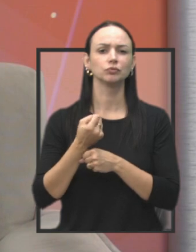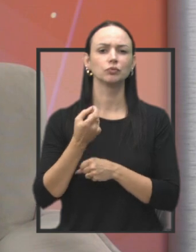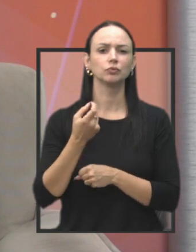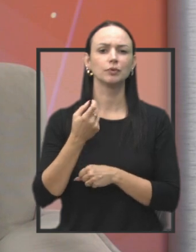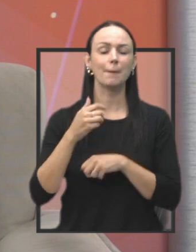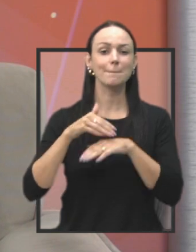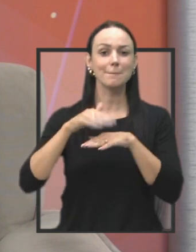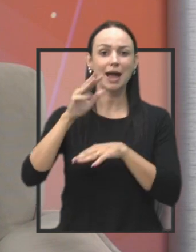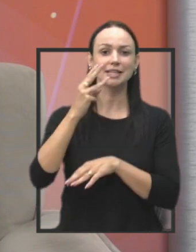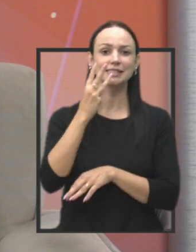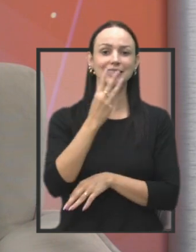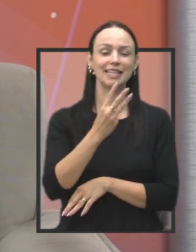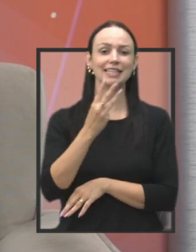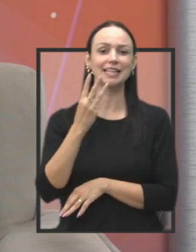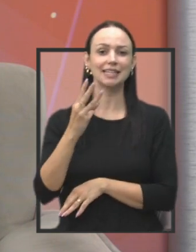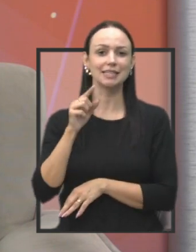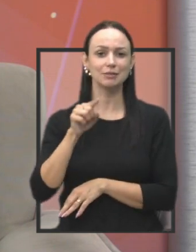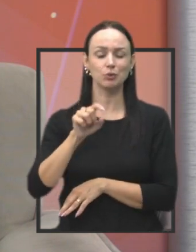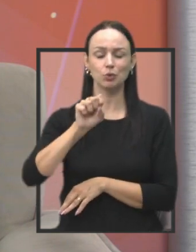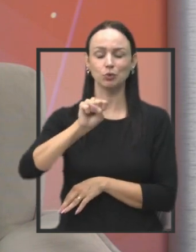recebeu acima de R$